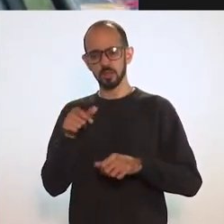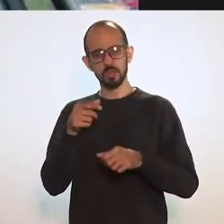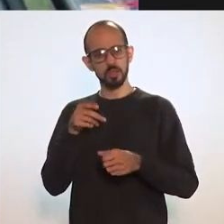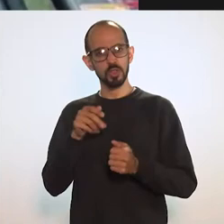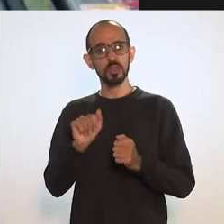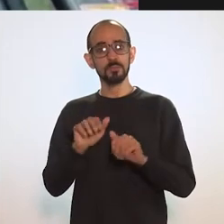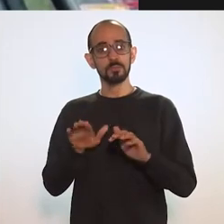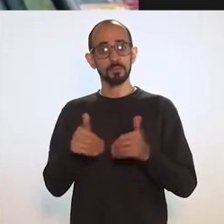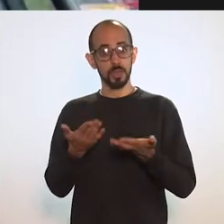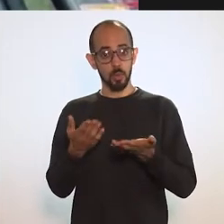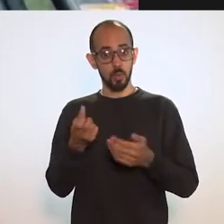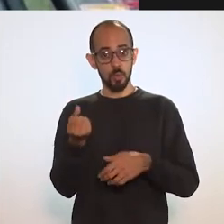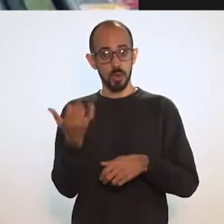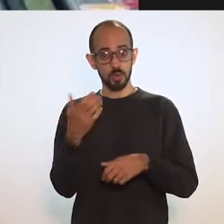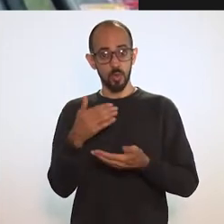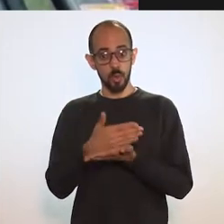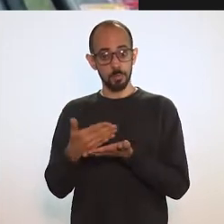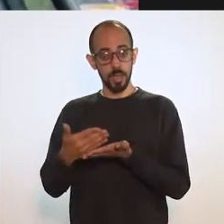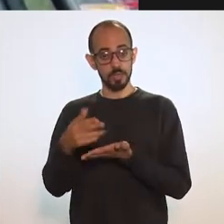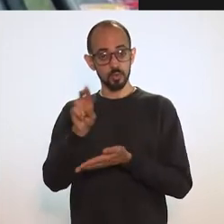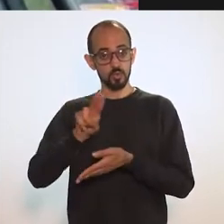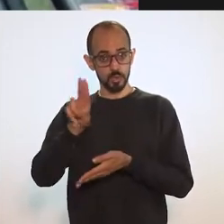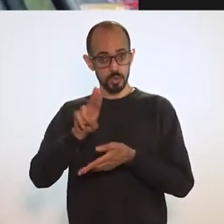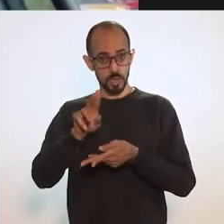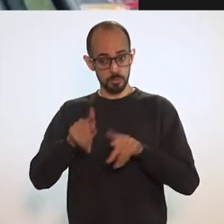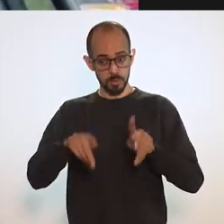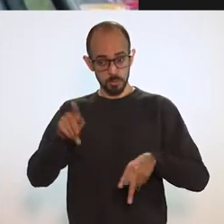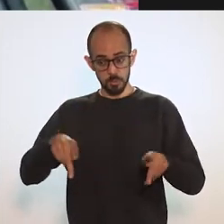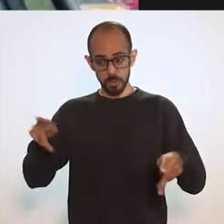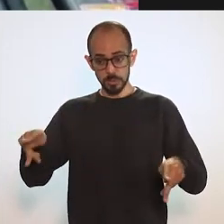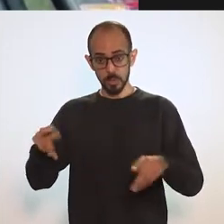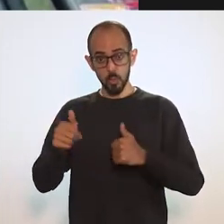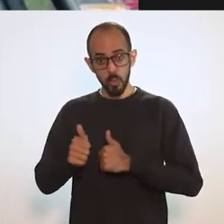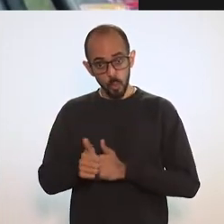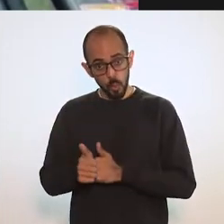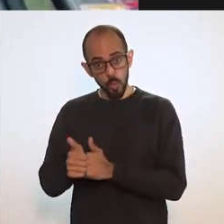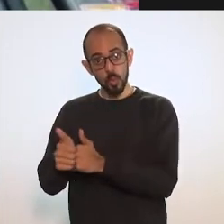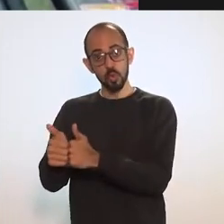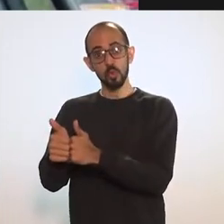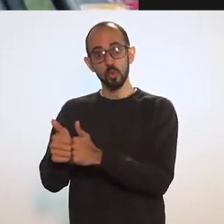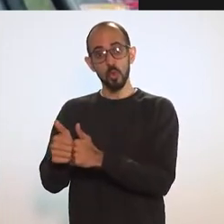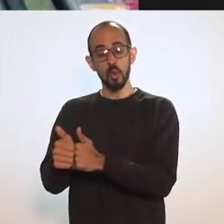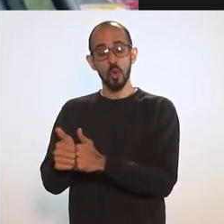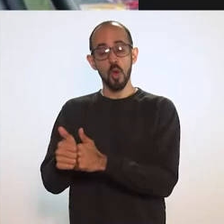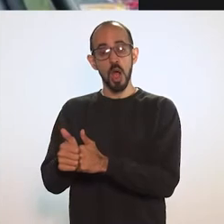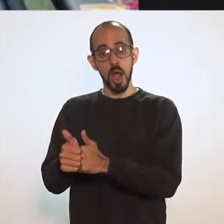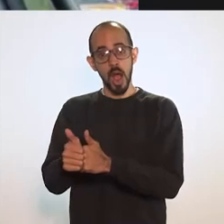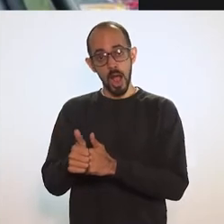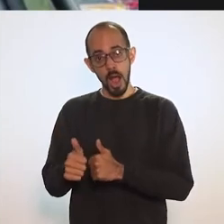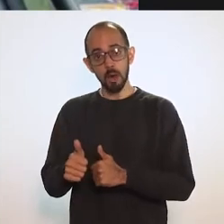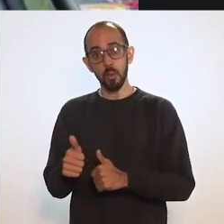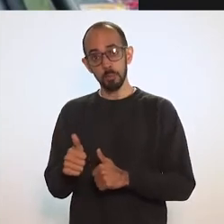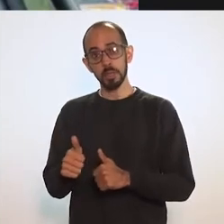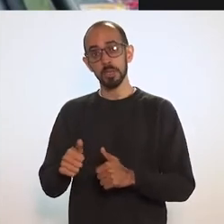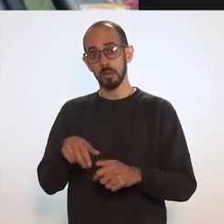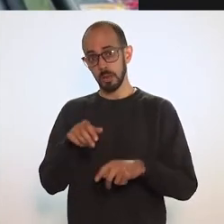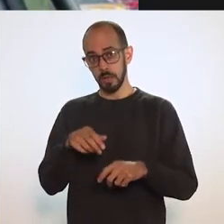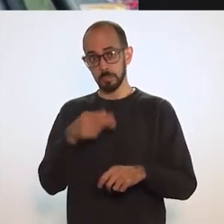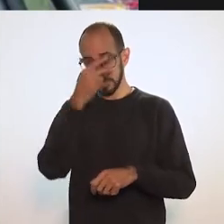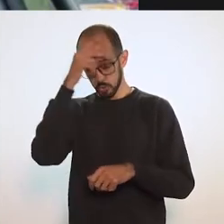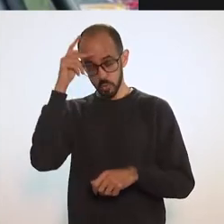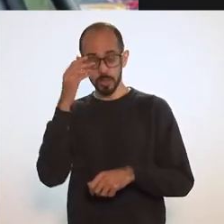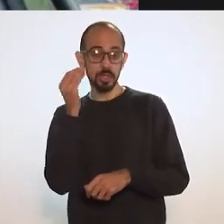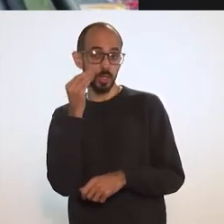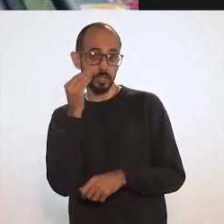vacina, quando entra no uso real, ele segue sendo acompanhado, justamente para ver os efeitos raros. Então a gente vai botar sempre na balança